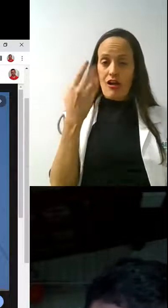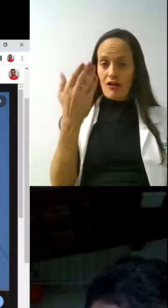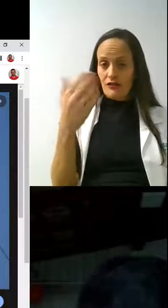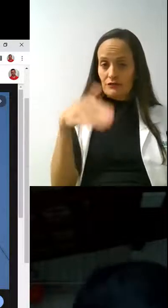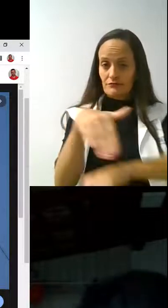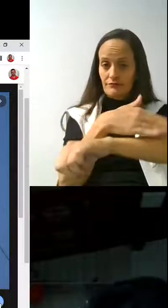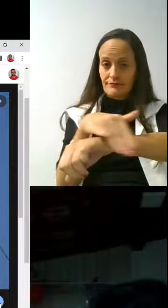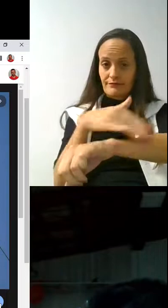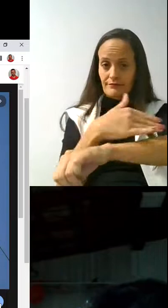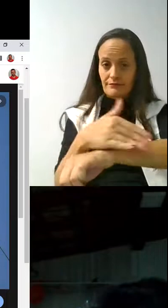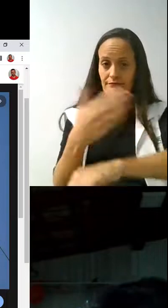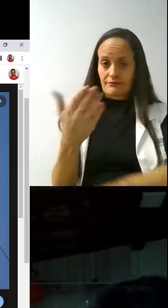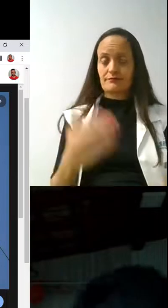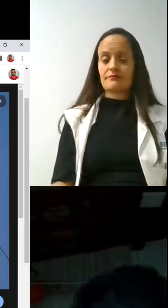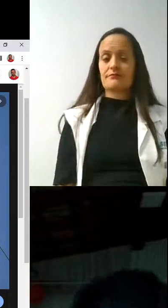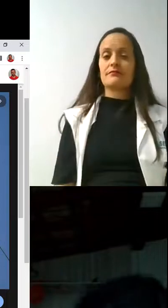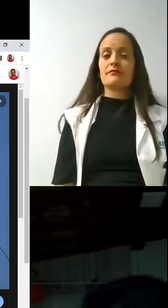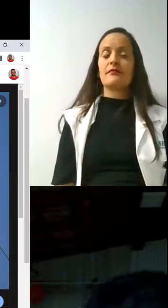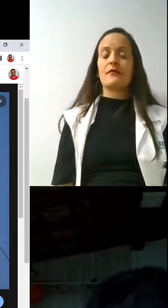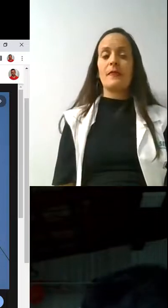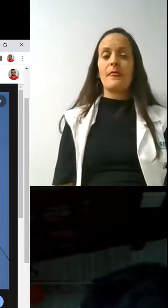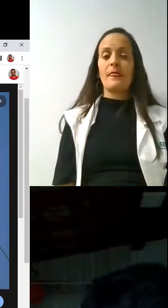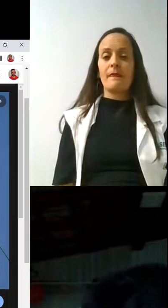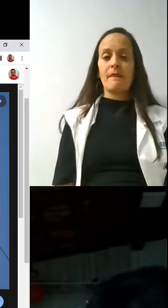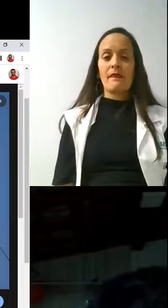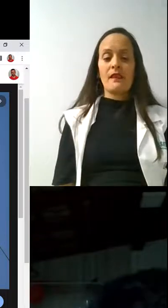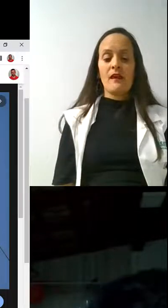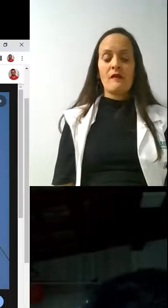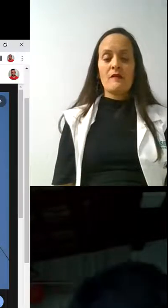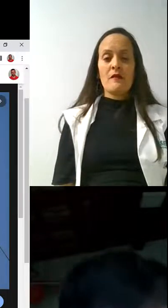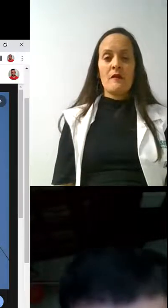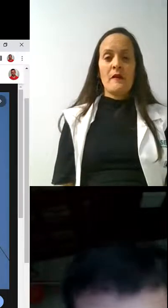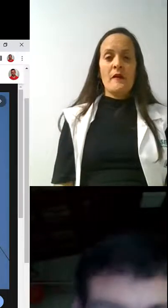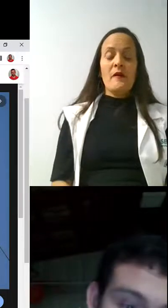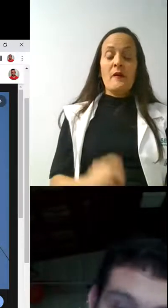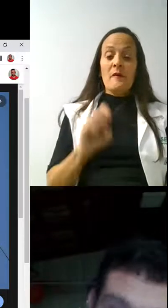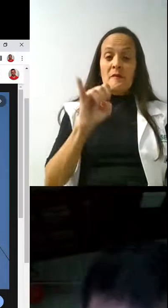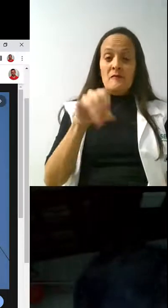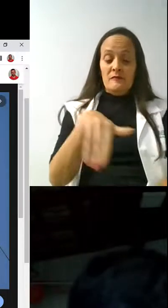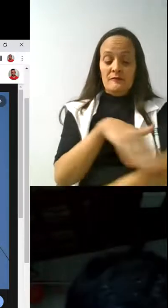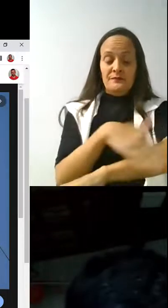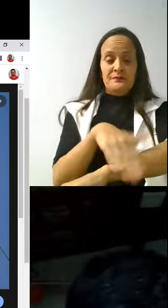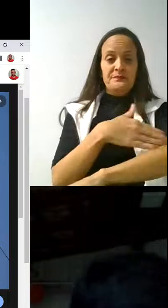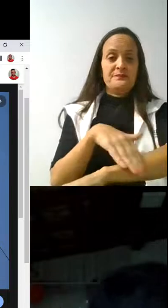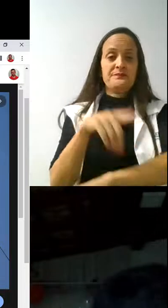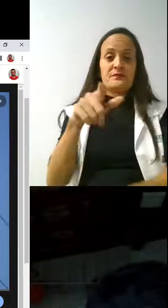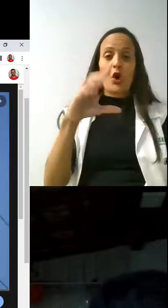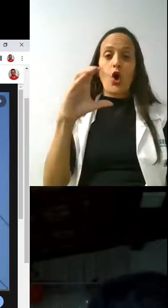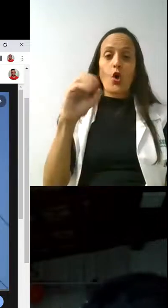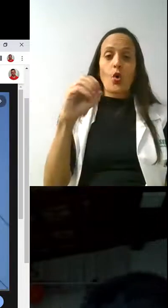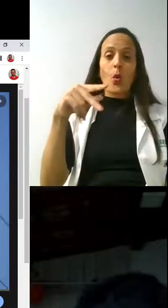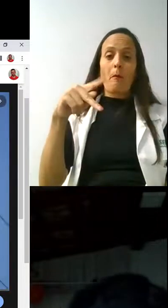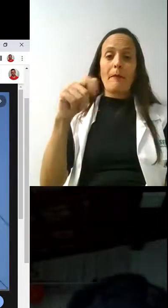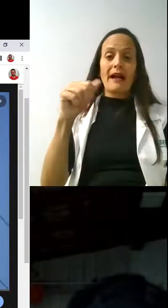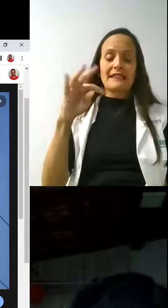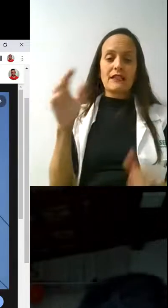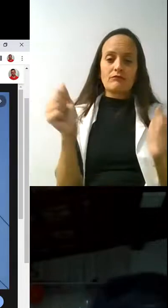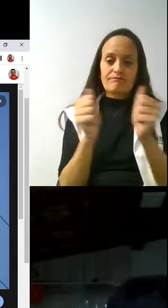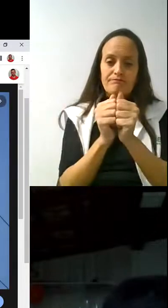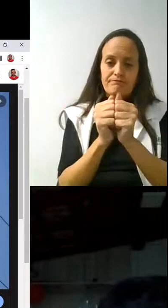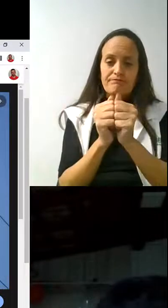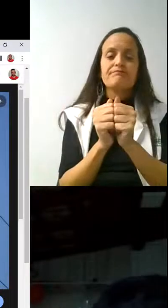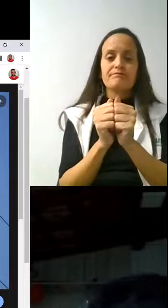forma aí, certo? Isso aqui para a rede compacta. Para a rede convencional, aí já é diferente, né? Que é